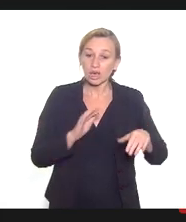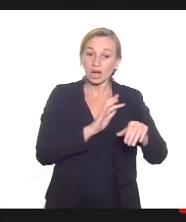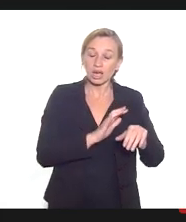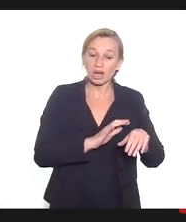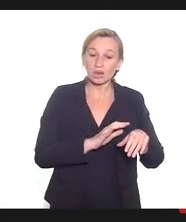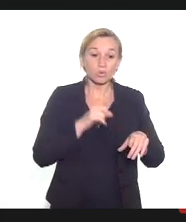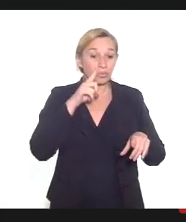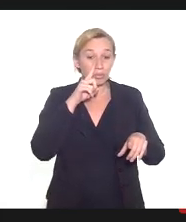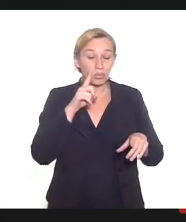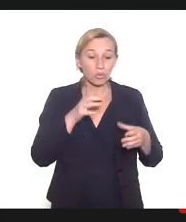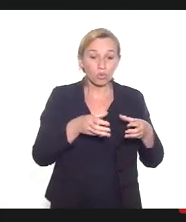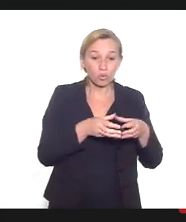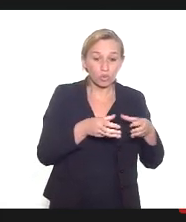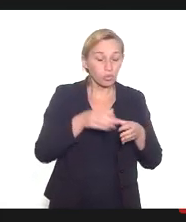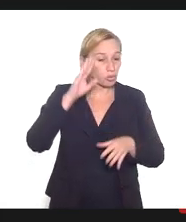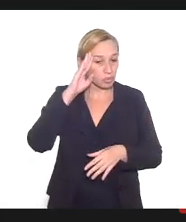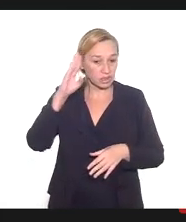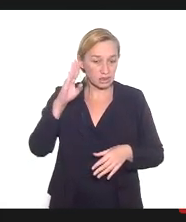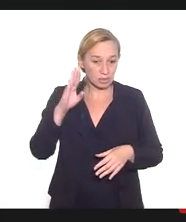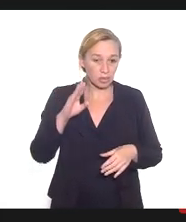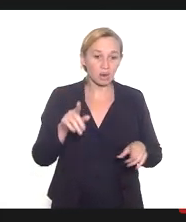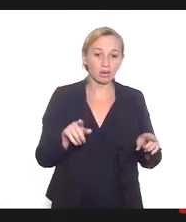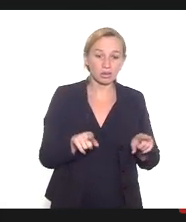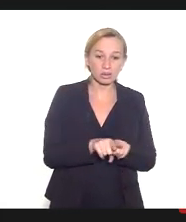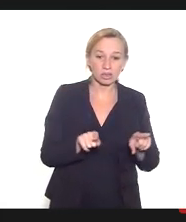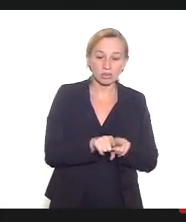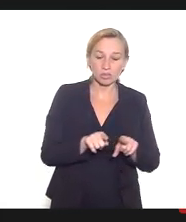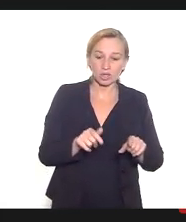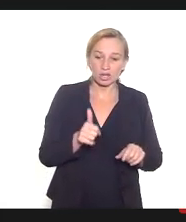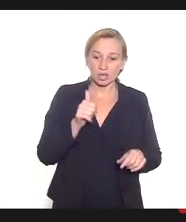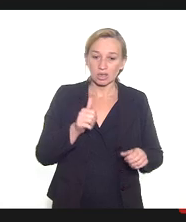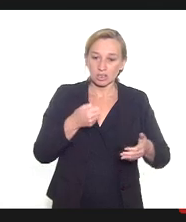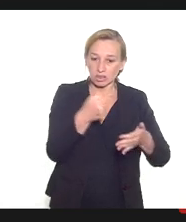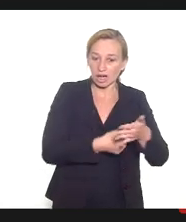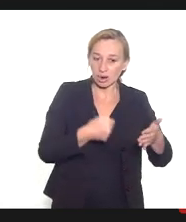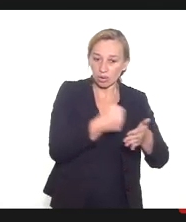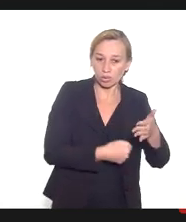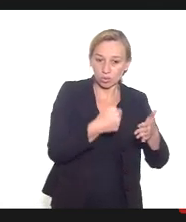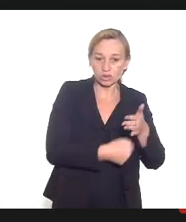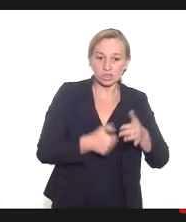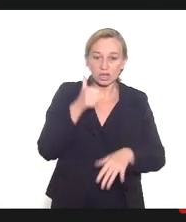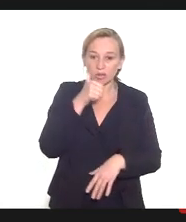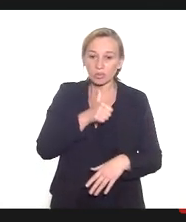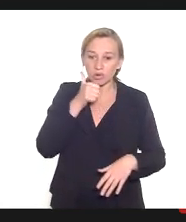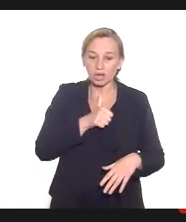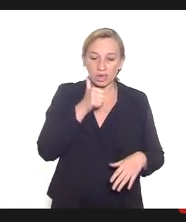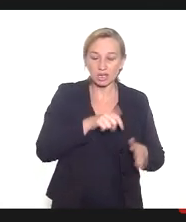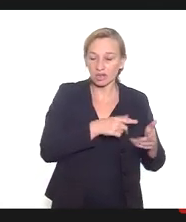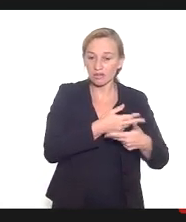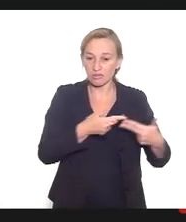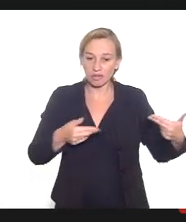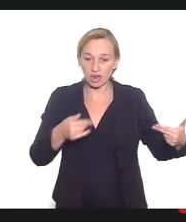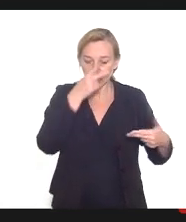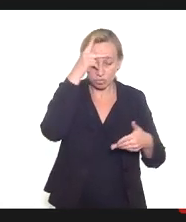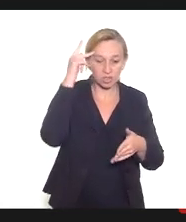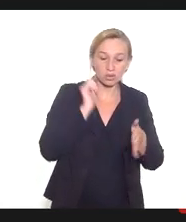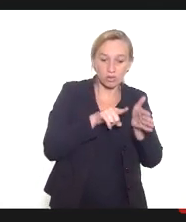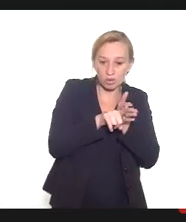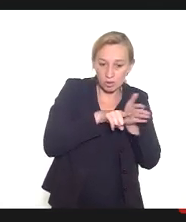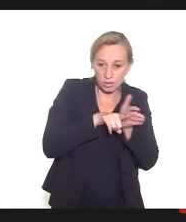elencadas porém diante da pressão do movimento feminista e da forte recomendação de especialistas em uma